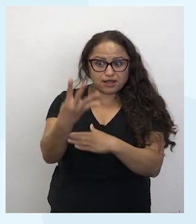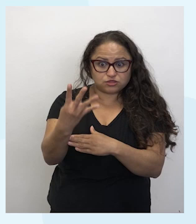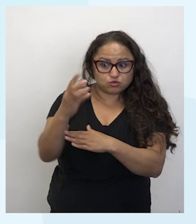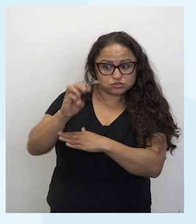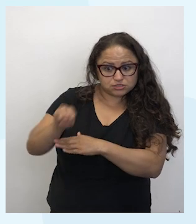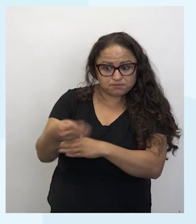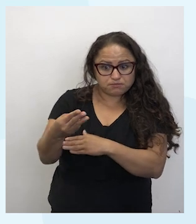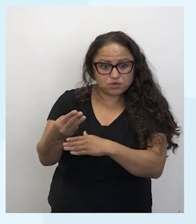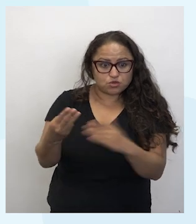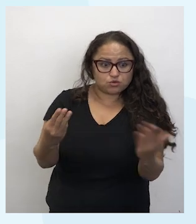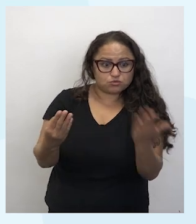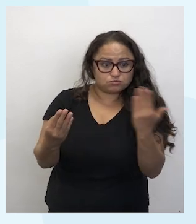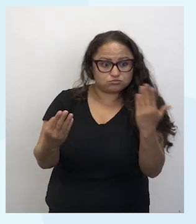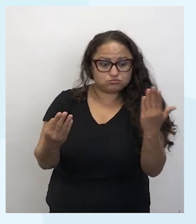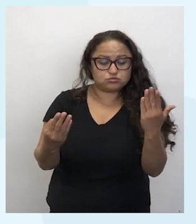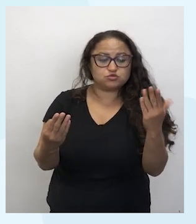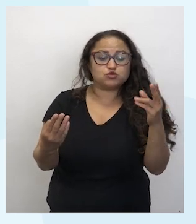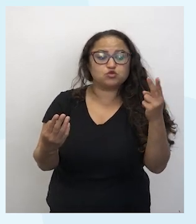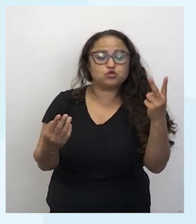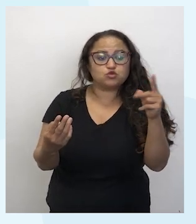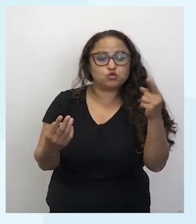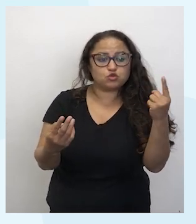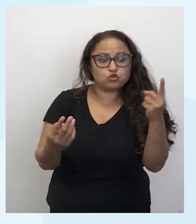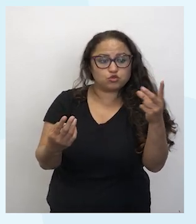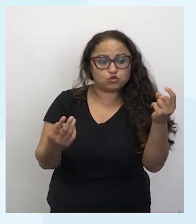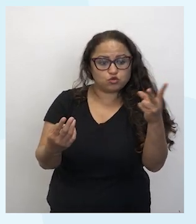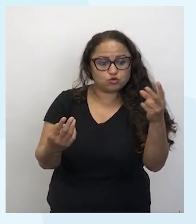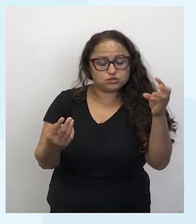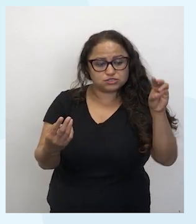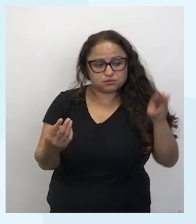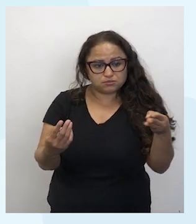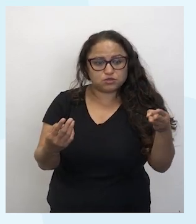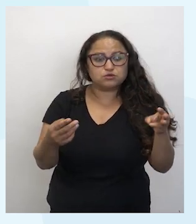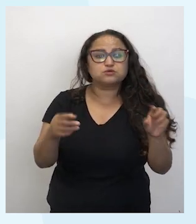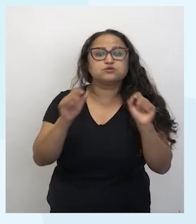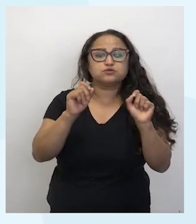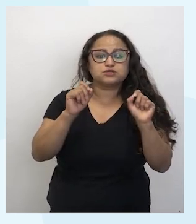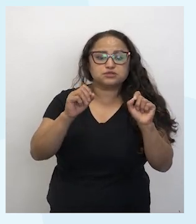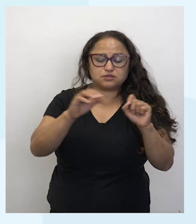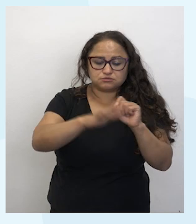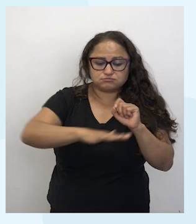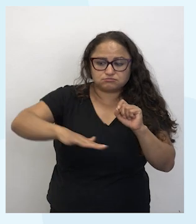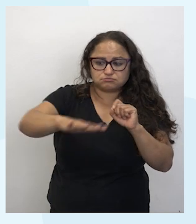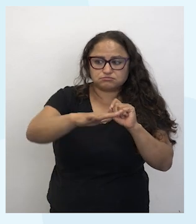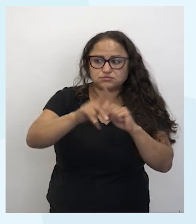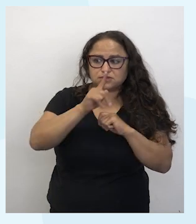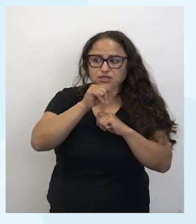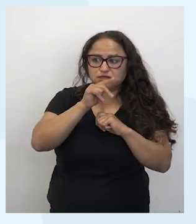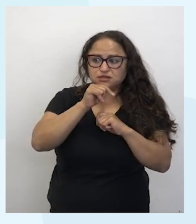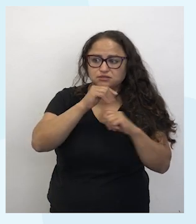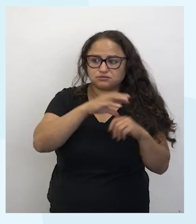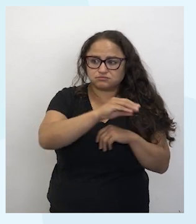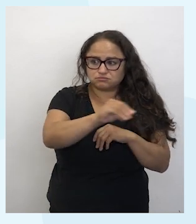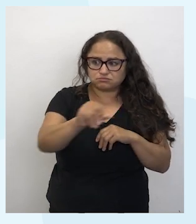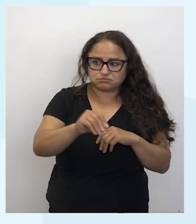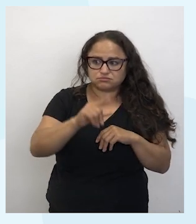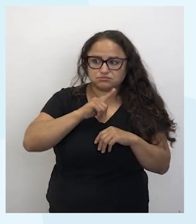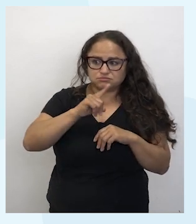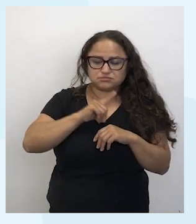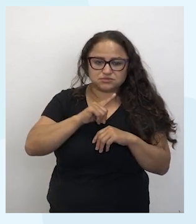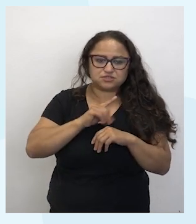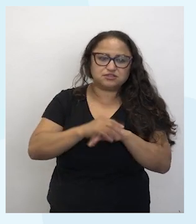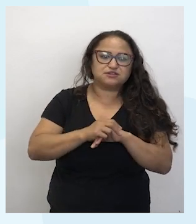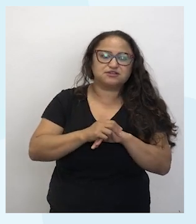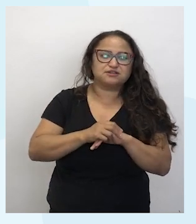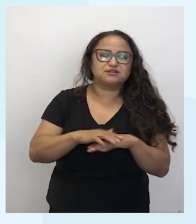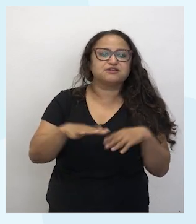mil megawatts da Belo Monte, e comparar isso com a quantidade de área alagada, né? Com a área alagada de cada uma delas, comparar com outras, né? Ao